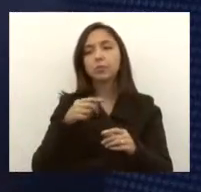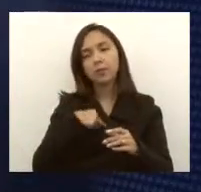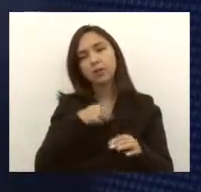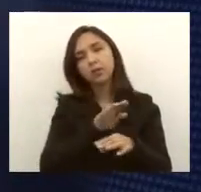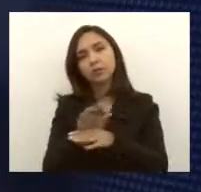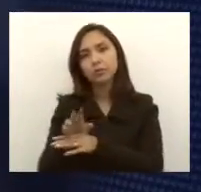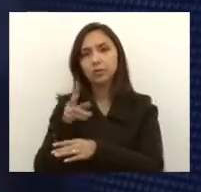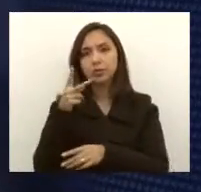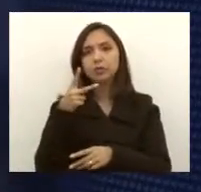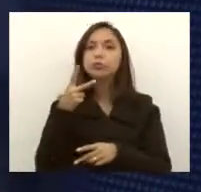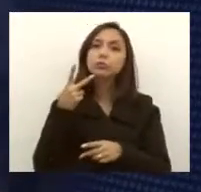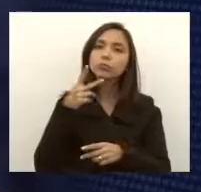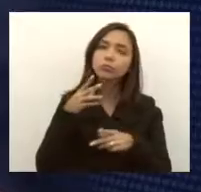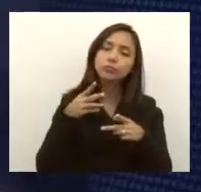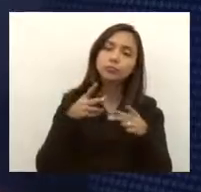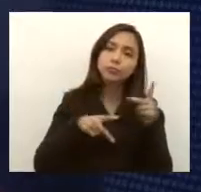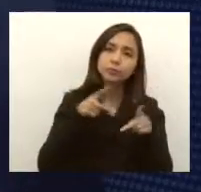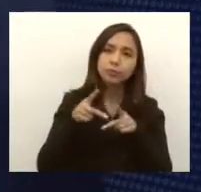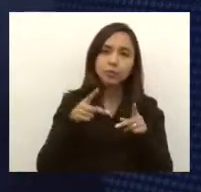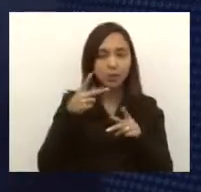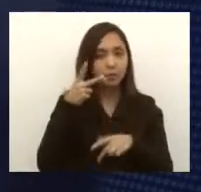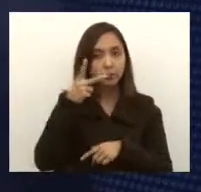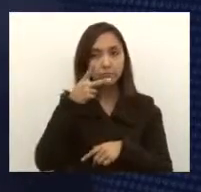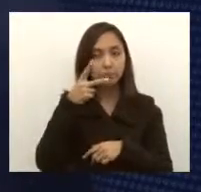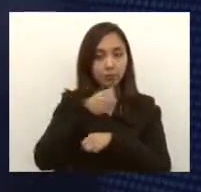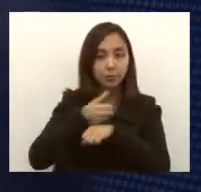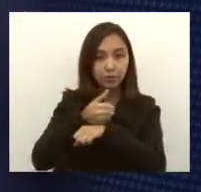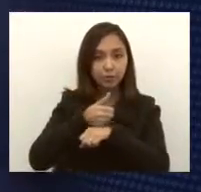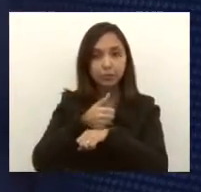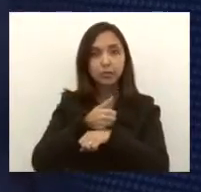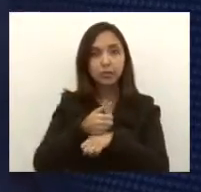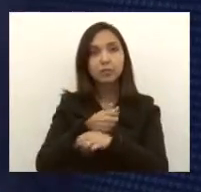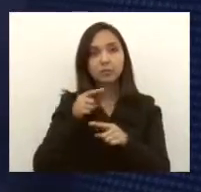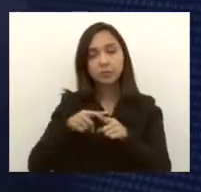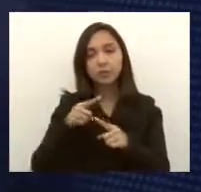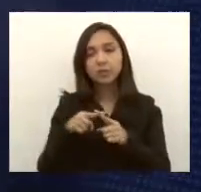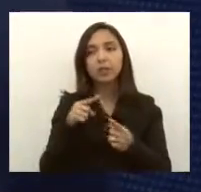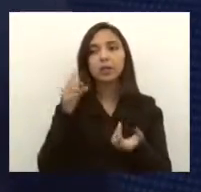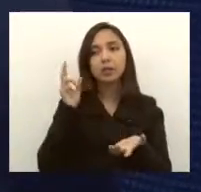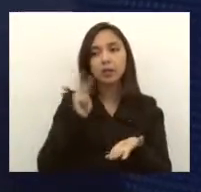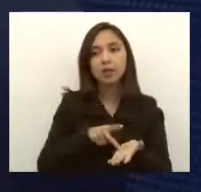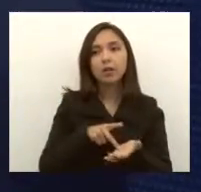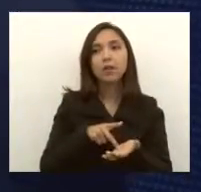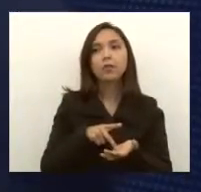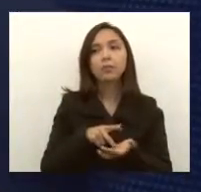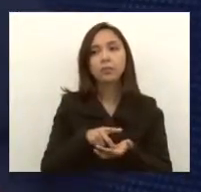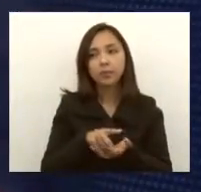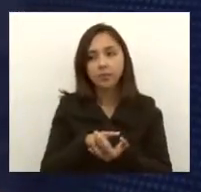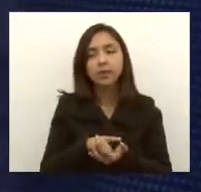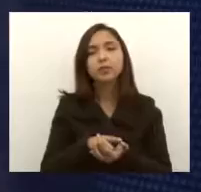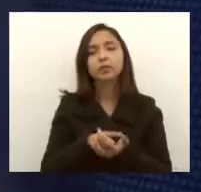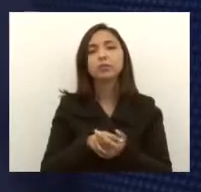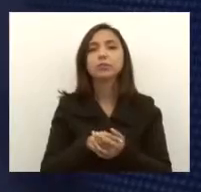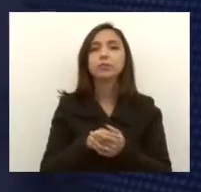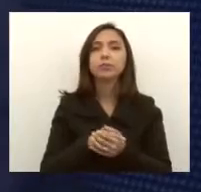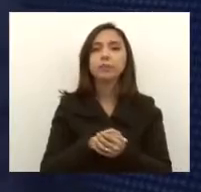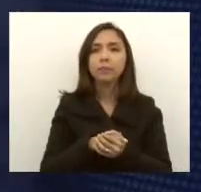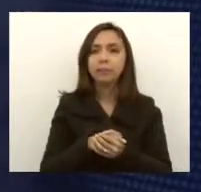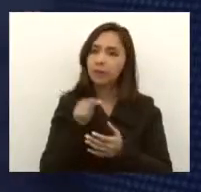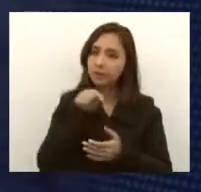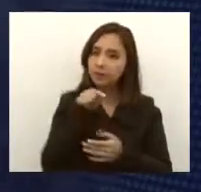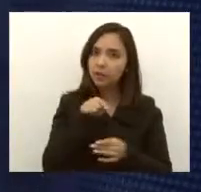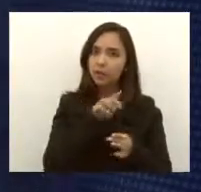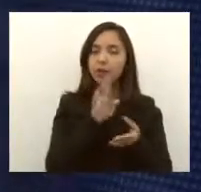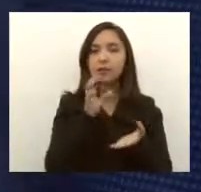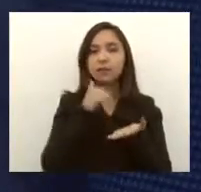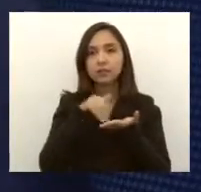profissionais liberais poderem trabalhar tranquilamente, que hoje realmente é difícil para o país e é também difícil para esses profissionais poder arcar